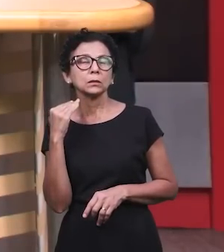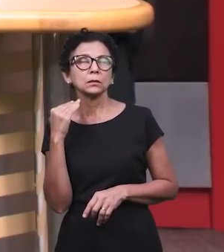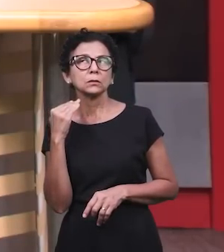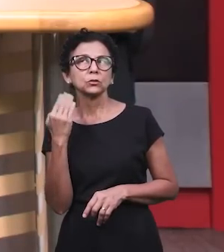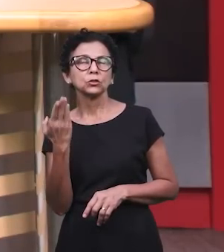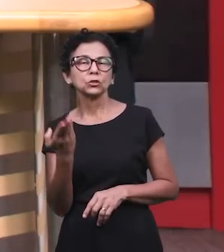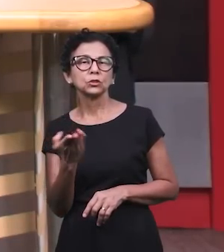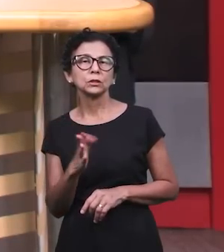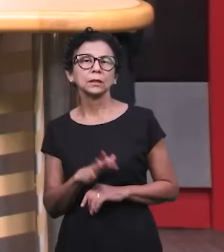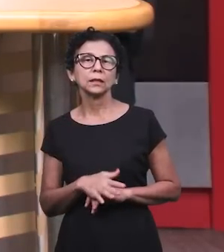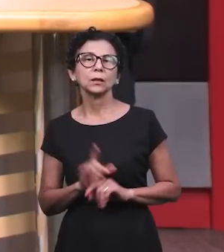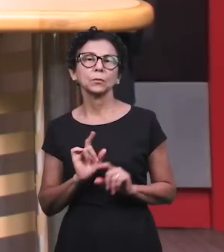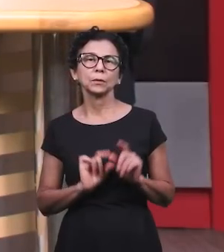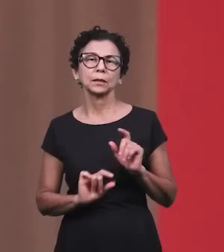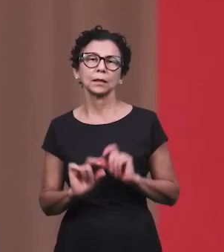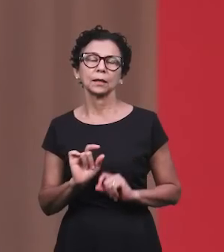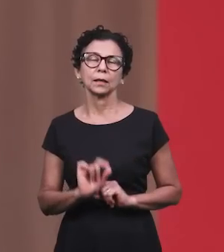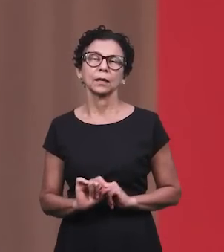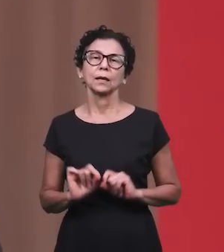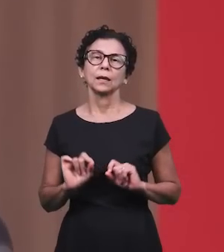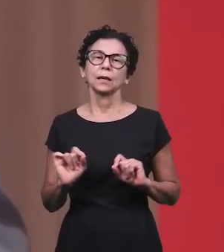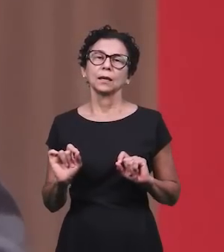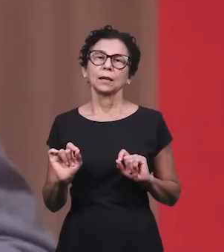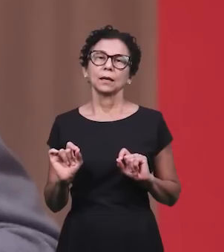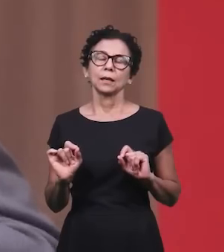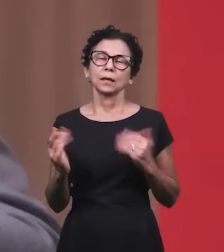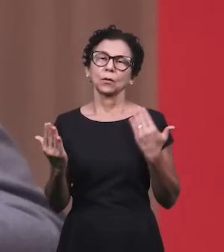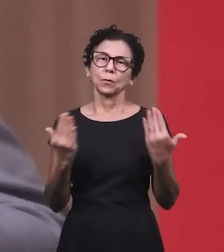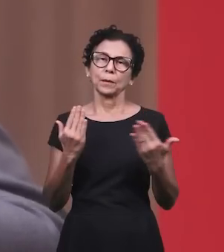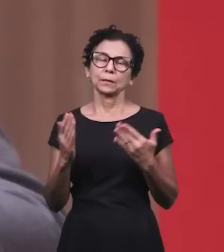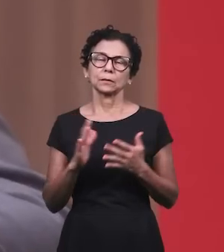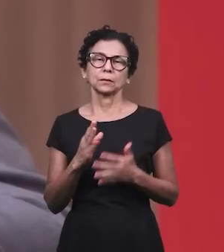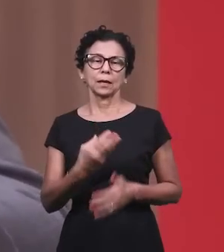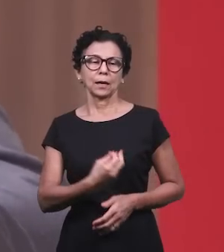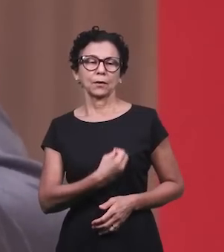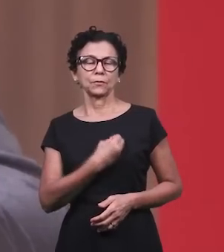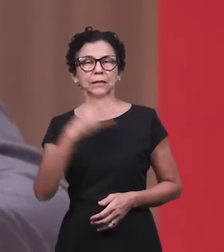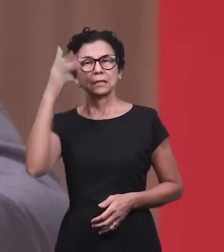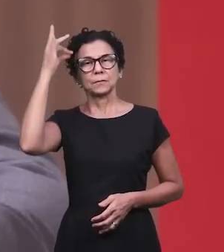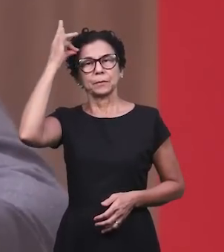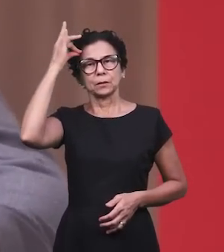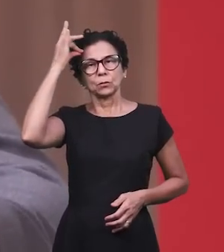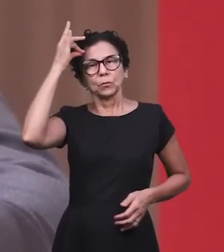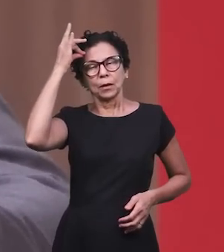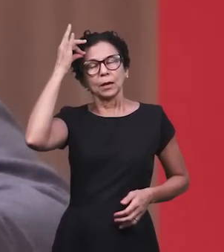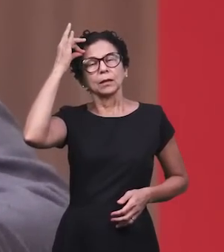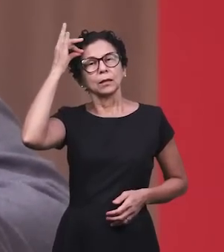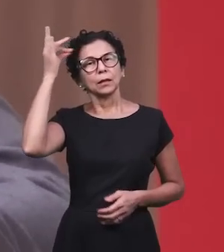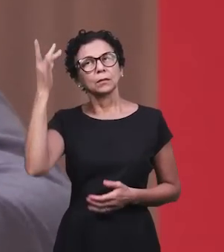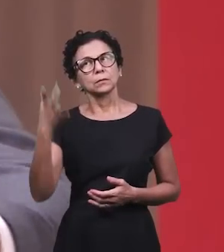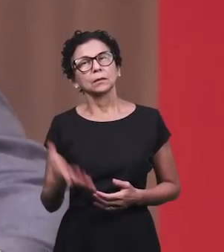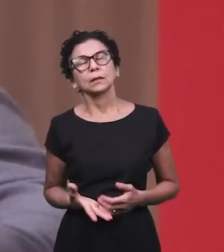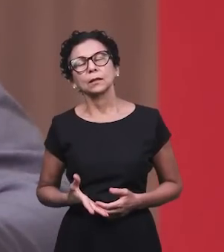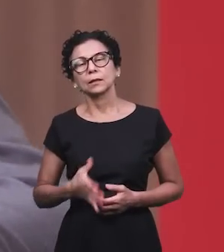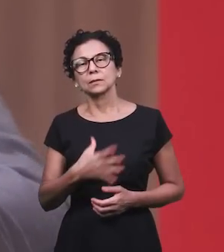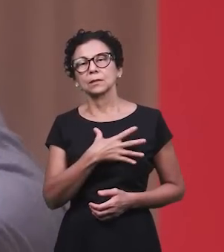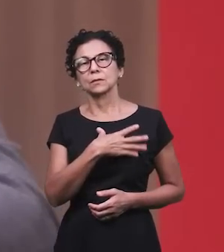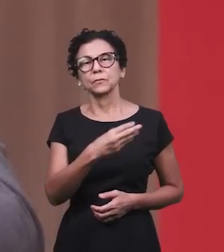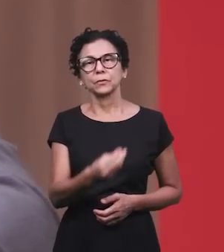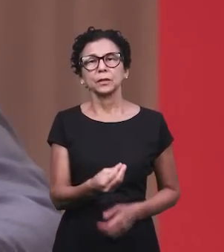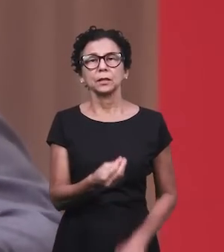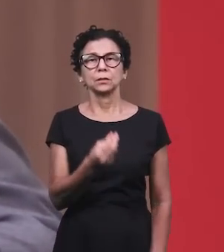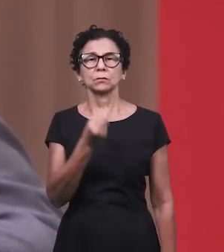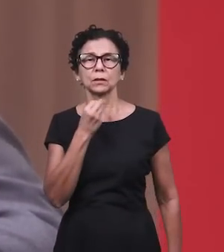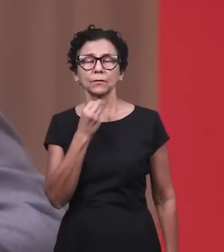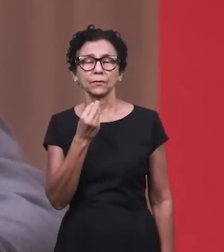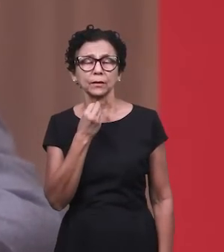espiritual, né? Vida espiritual dos nossos filhos. É claro que só pode operar uma bênção, né, de saúde